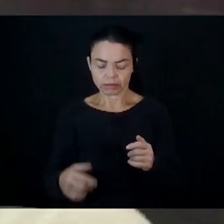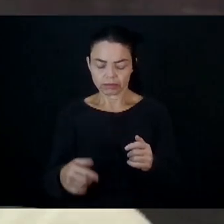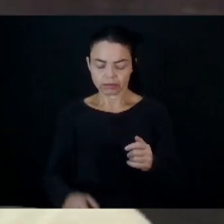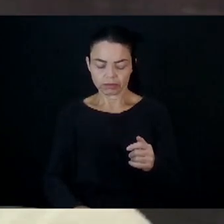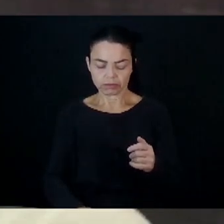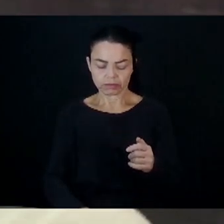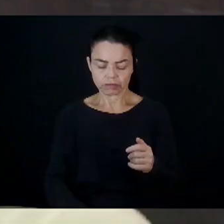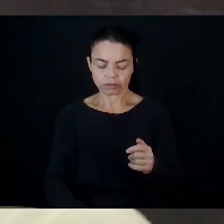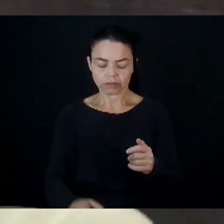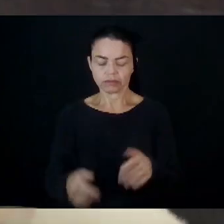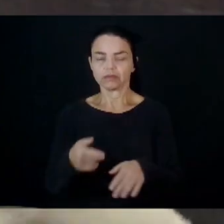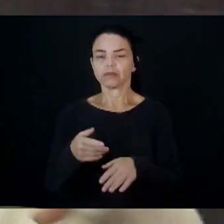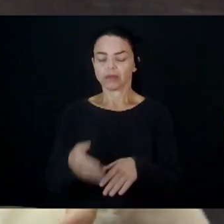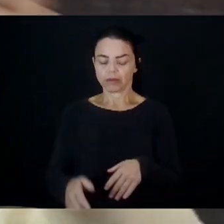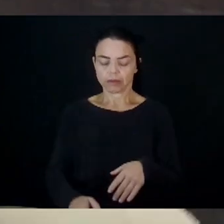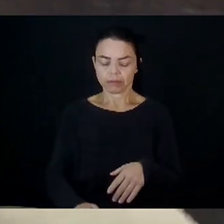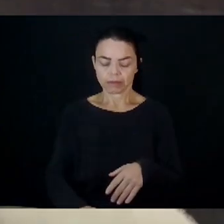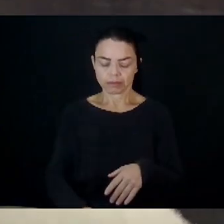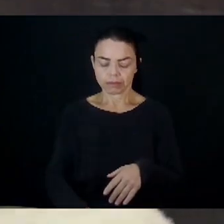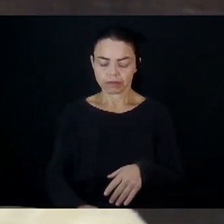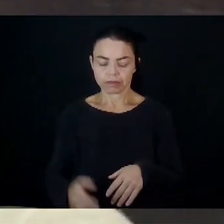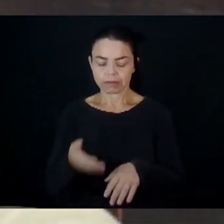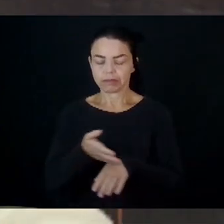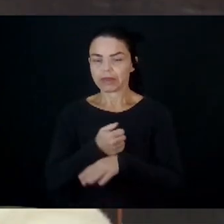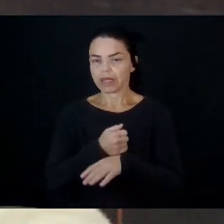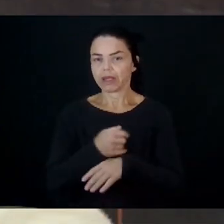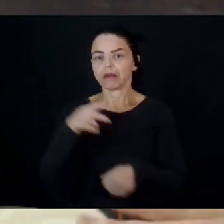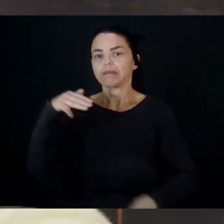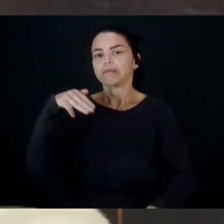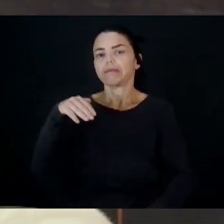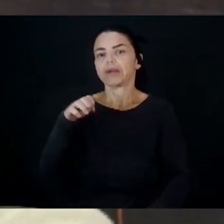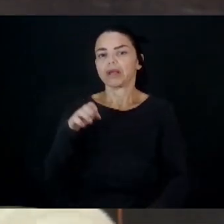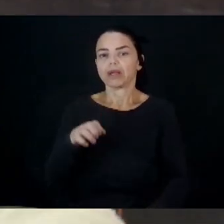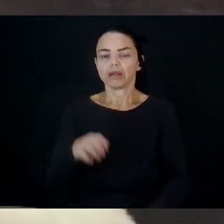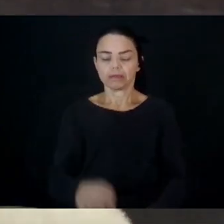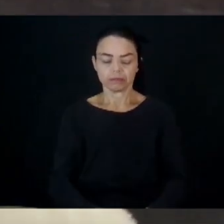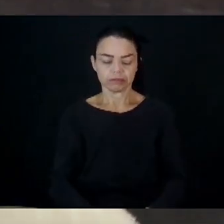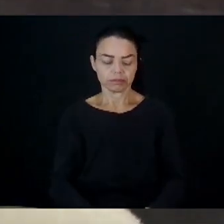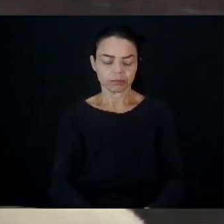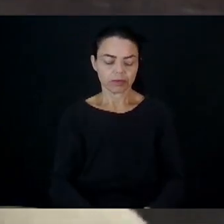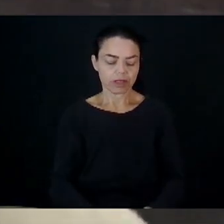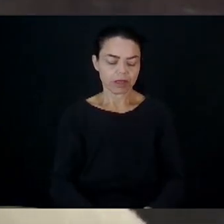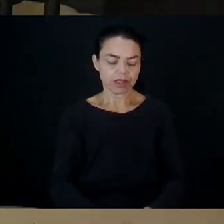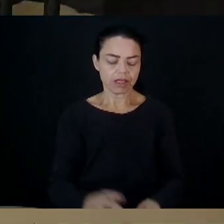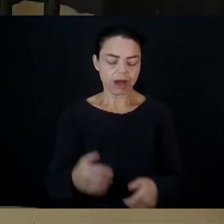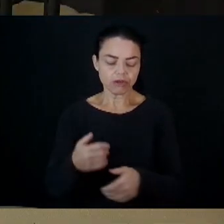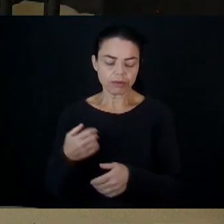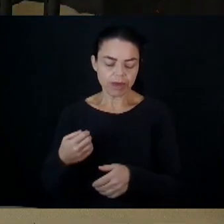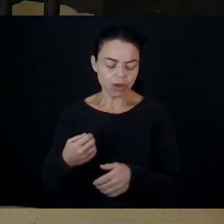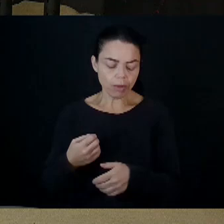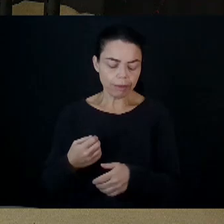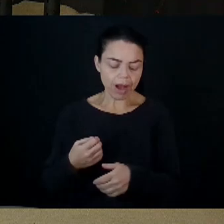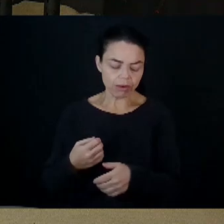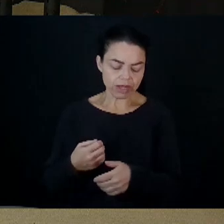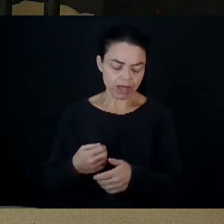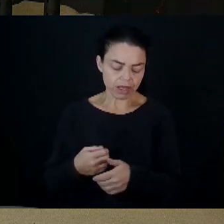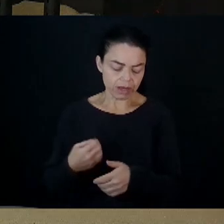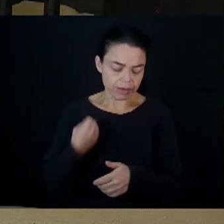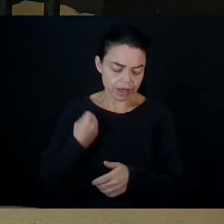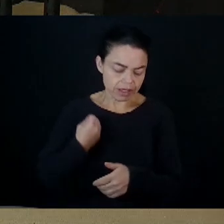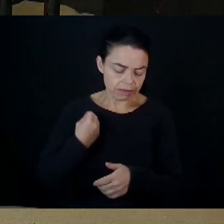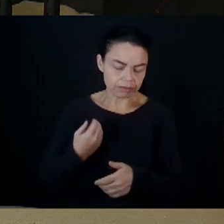perimenopausa. Então, era só a próxima pergunta. Mas vai, porque a gente precisa entender, né,